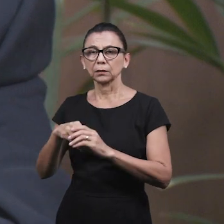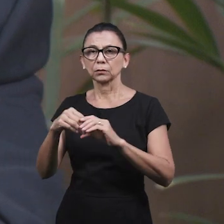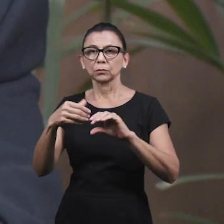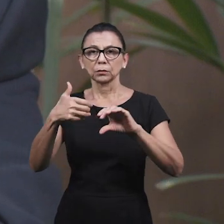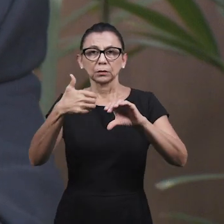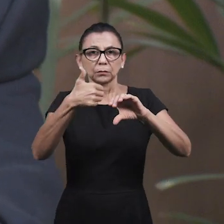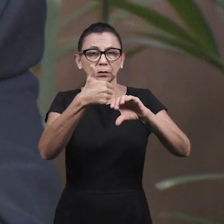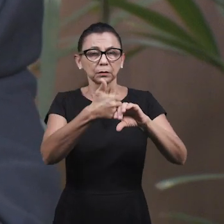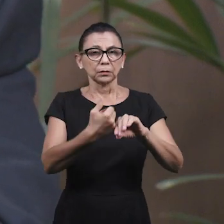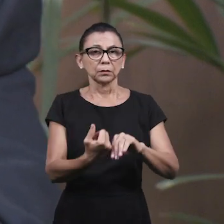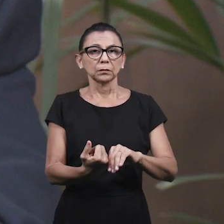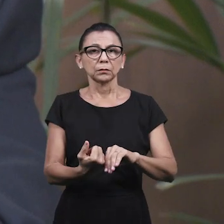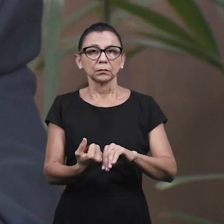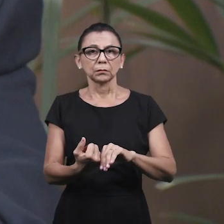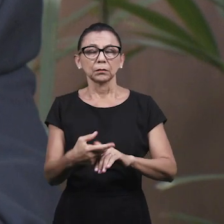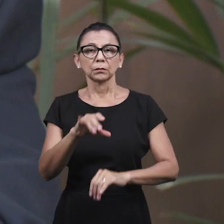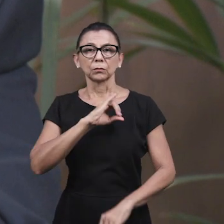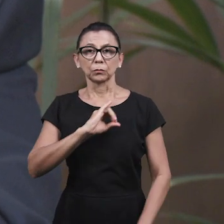com o Império Romano.